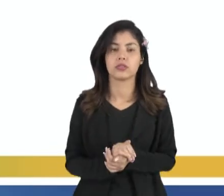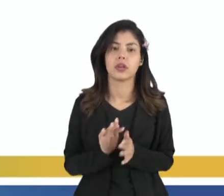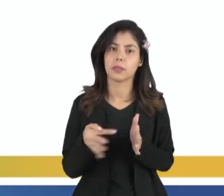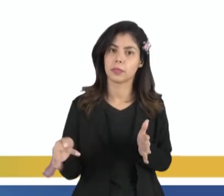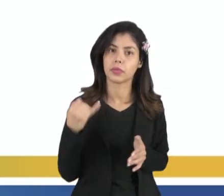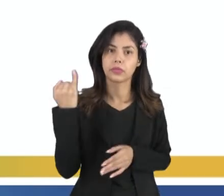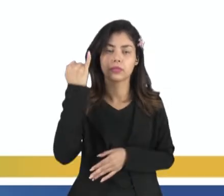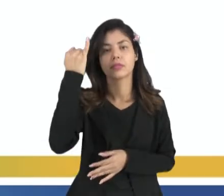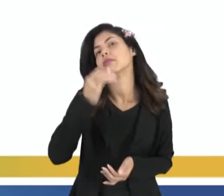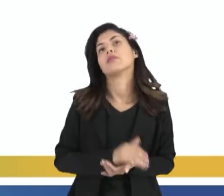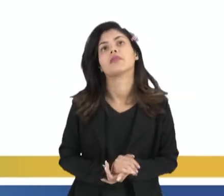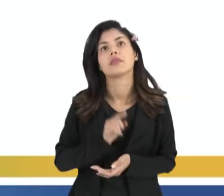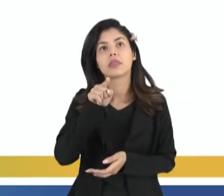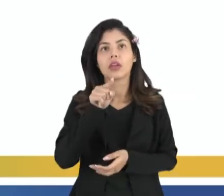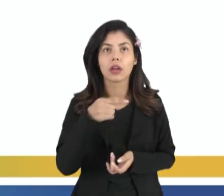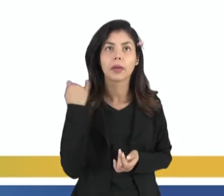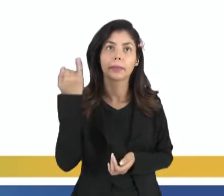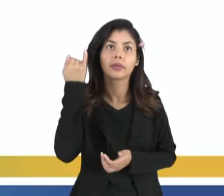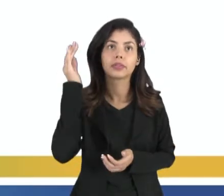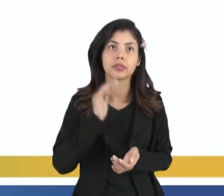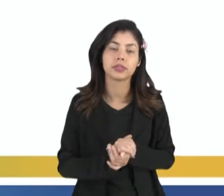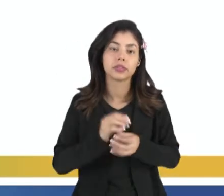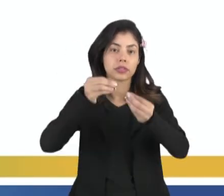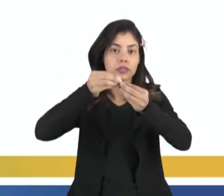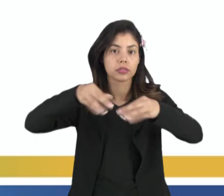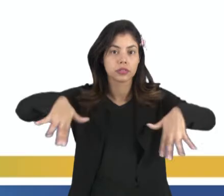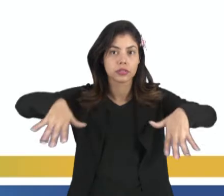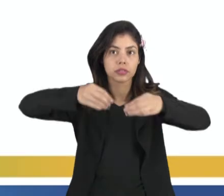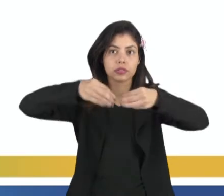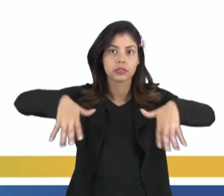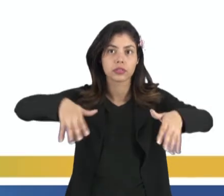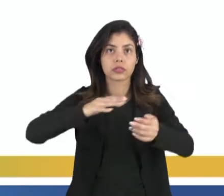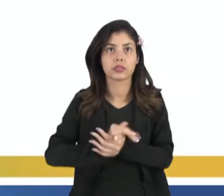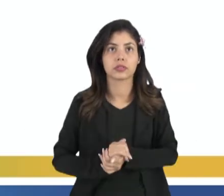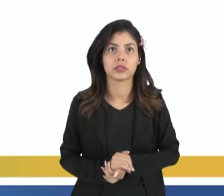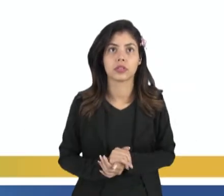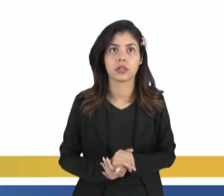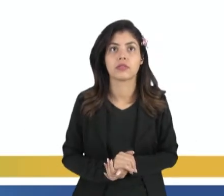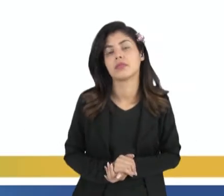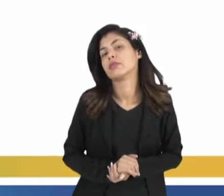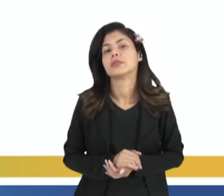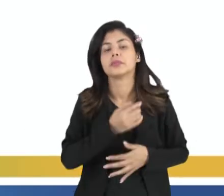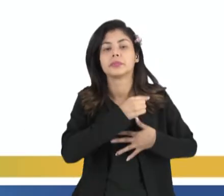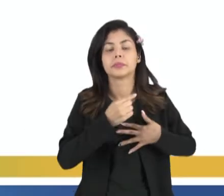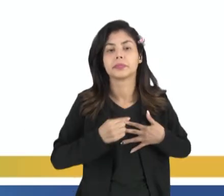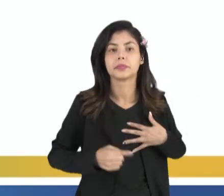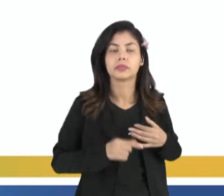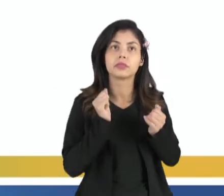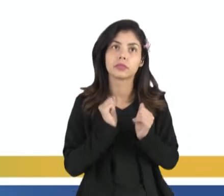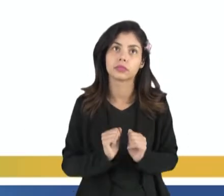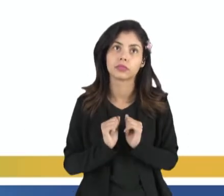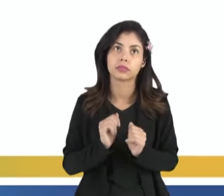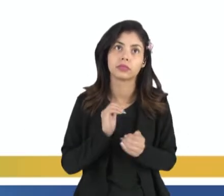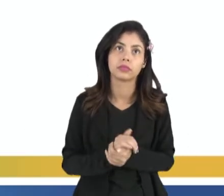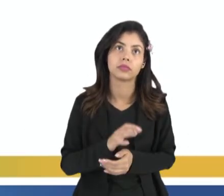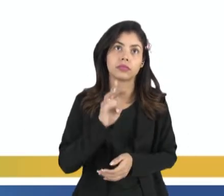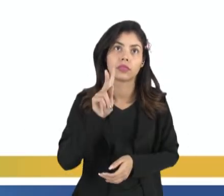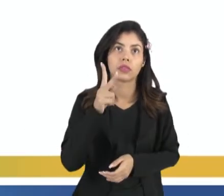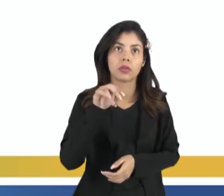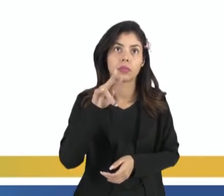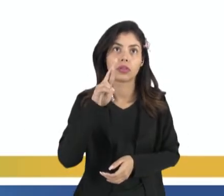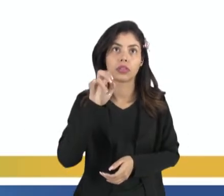sua função. Aí, entre as principais glândulas, né, entre as principais constituições do sistema endócrino, a gente pode citar o